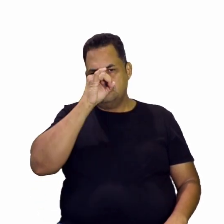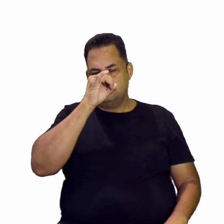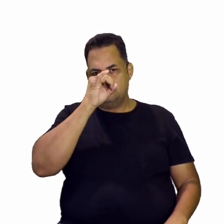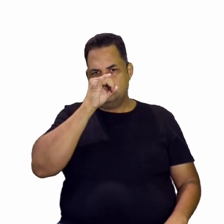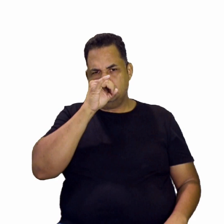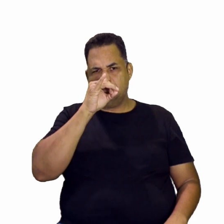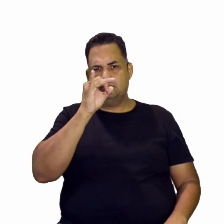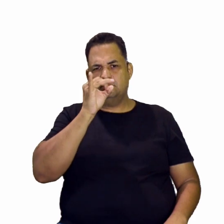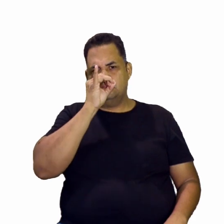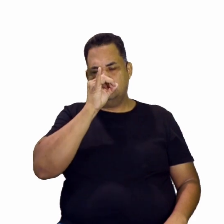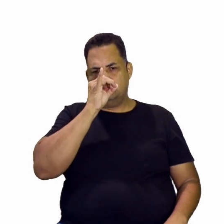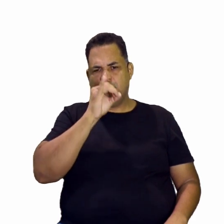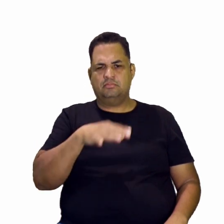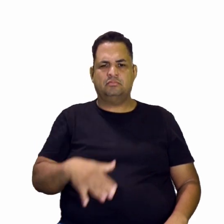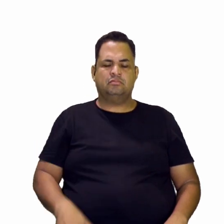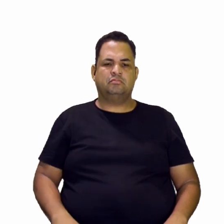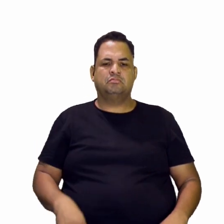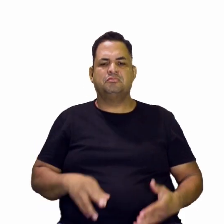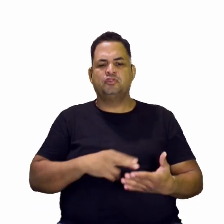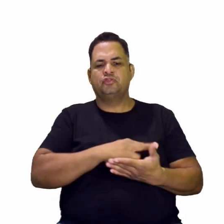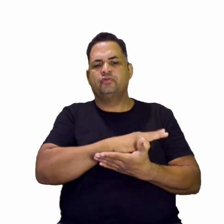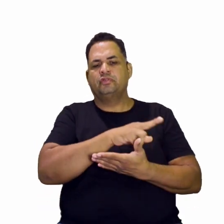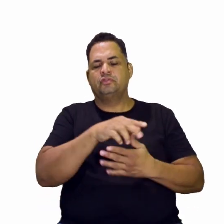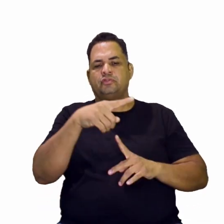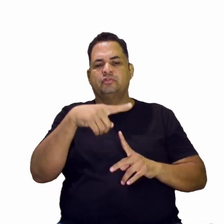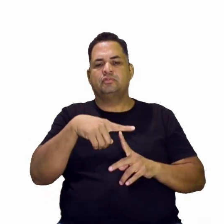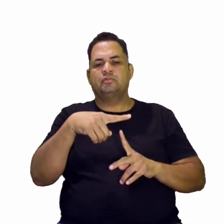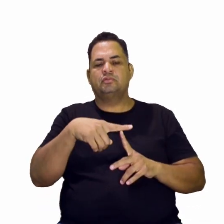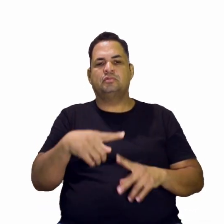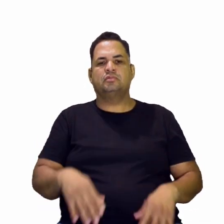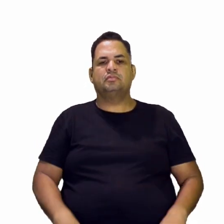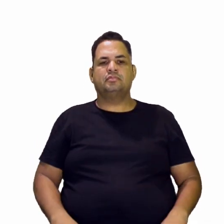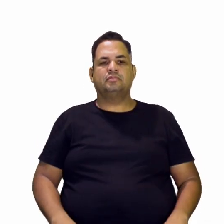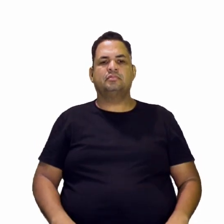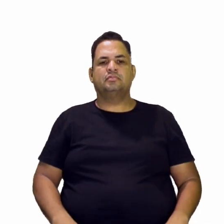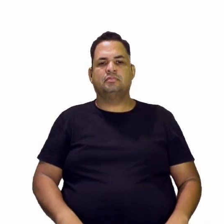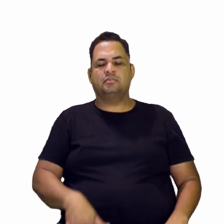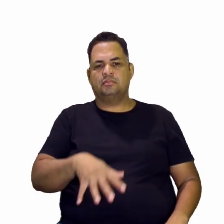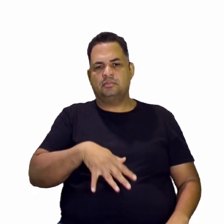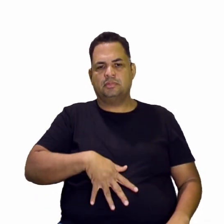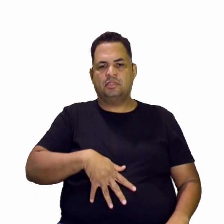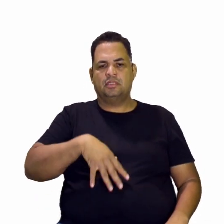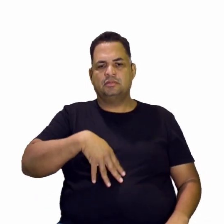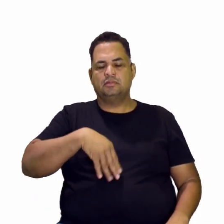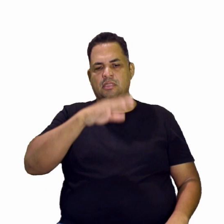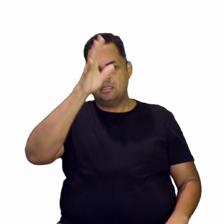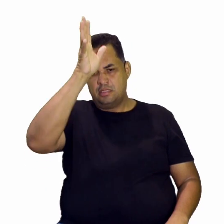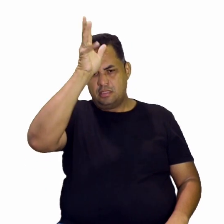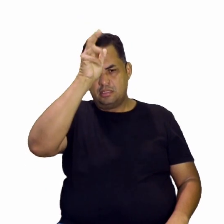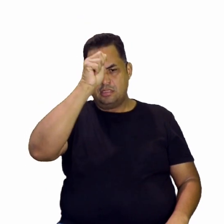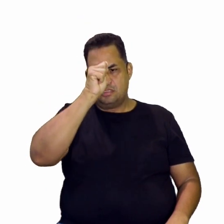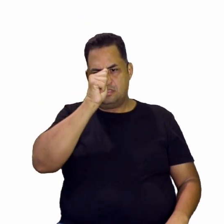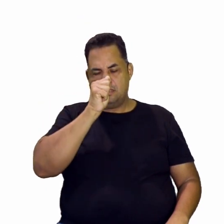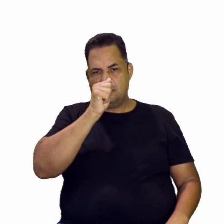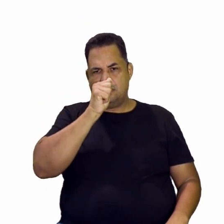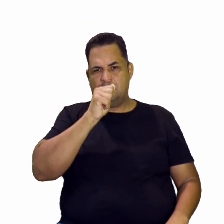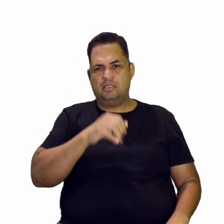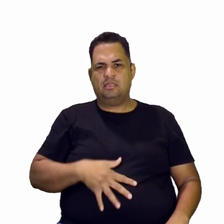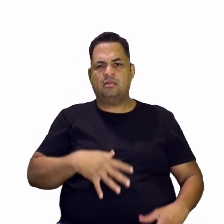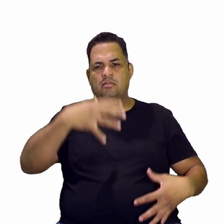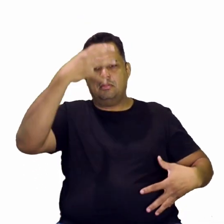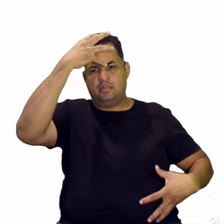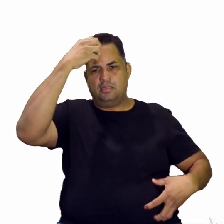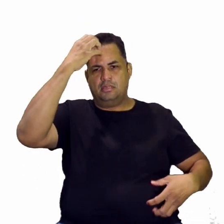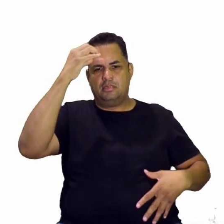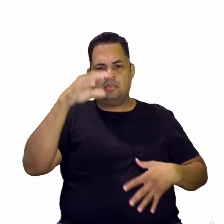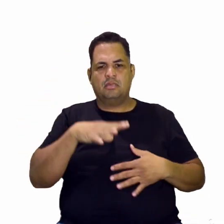Os catetos, queixados, os nossos porcos, né, comuns. A galinha, o macaco, a raposa e o